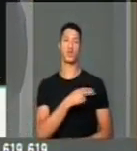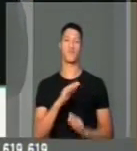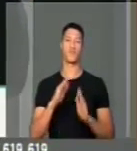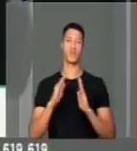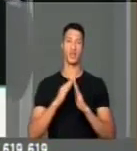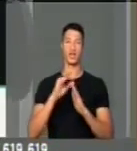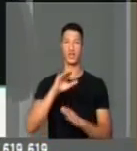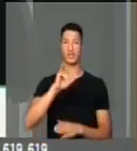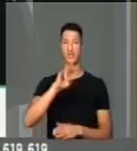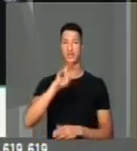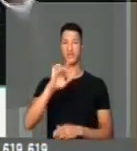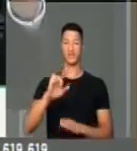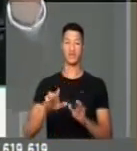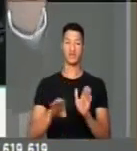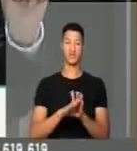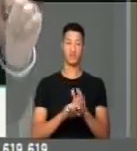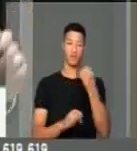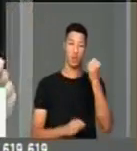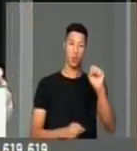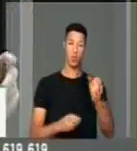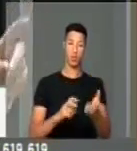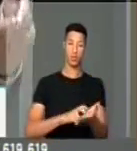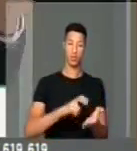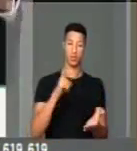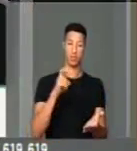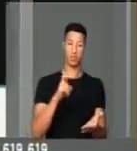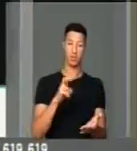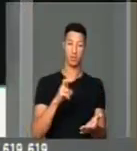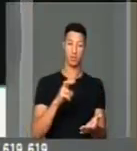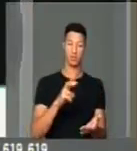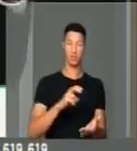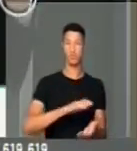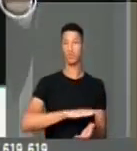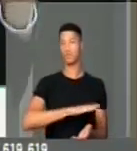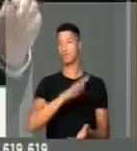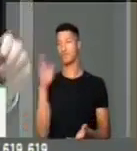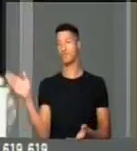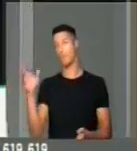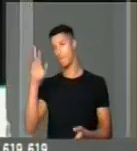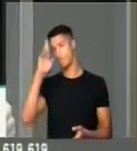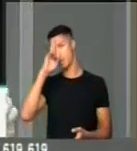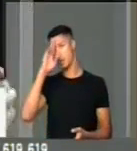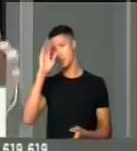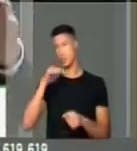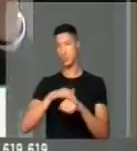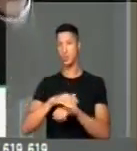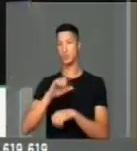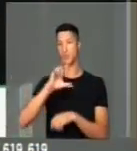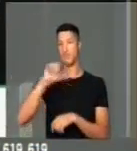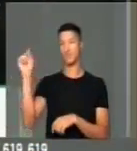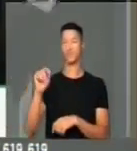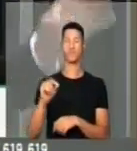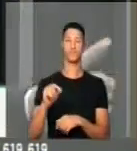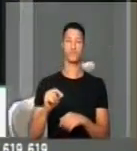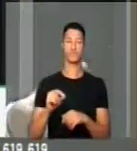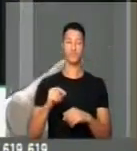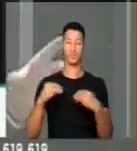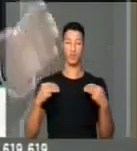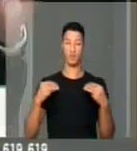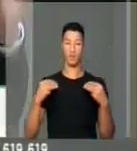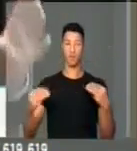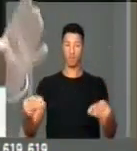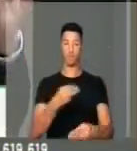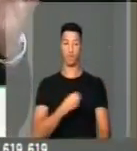ele chega às 8 da manhã, sai à meia-noite trabalhando. E os